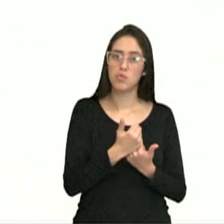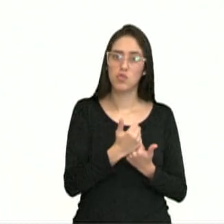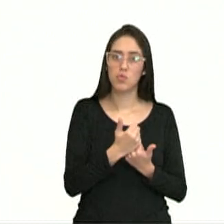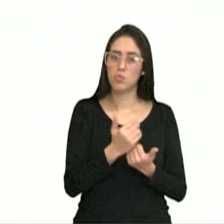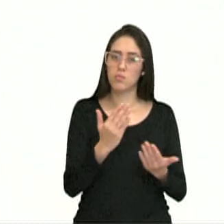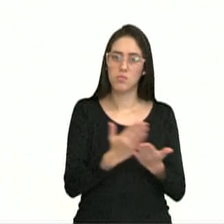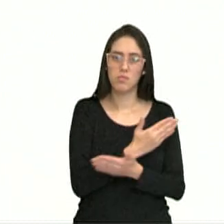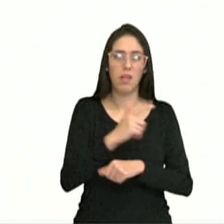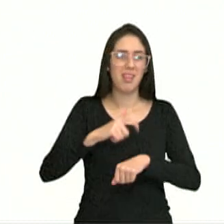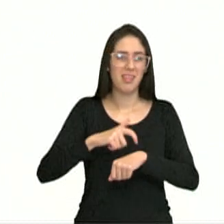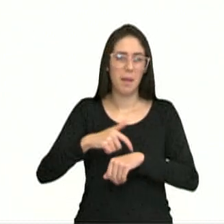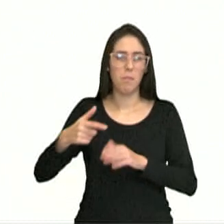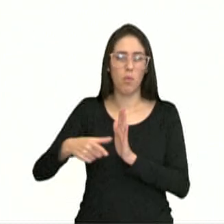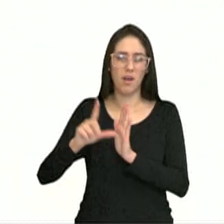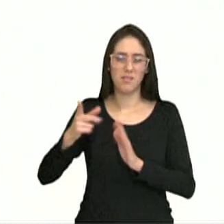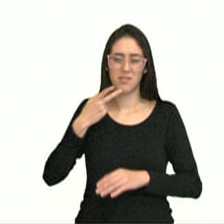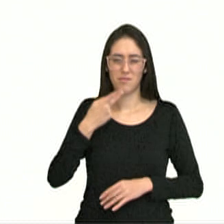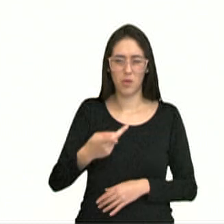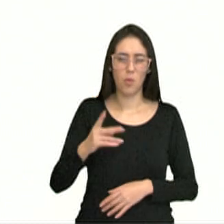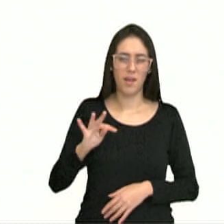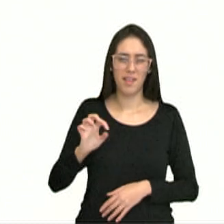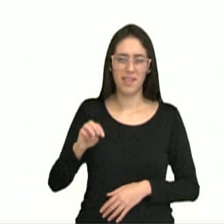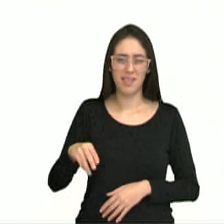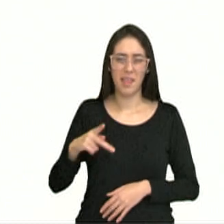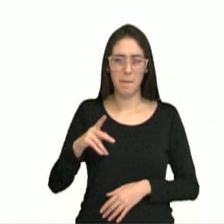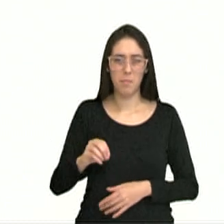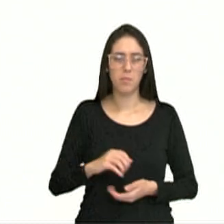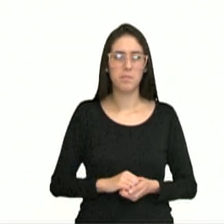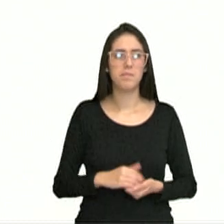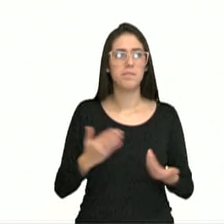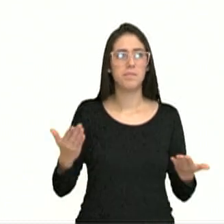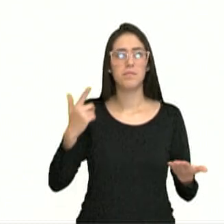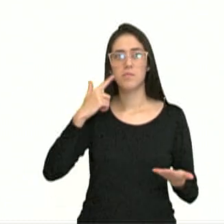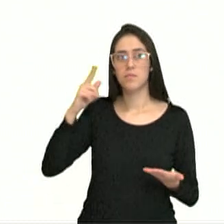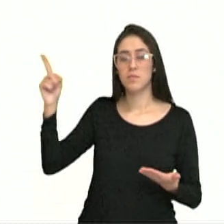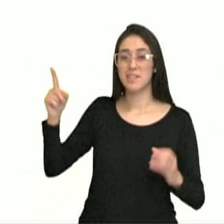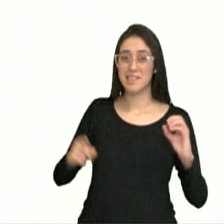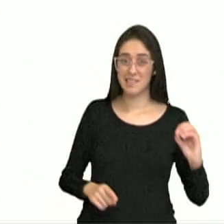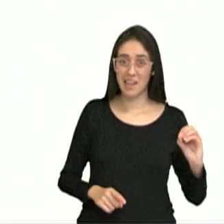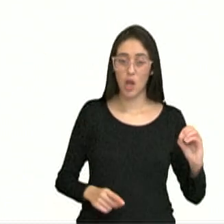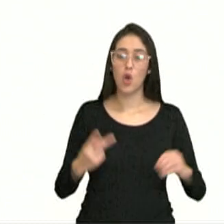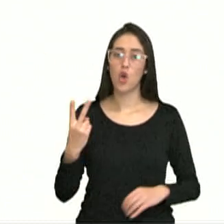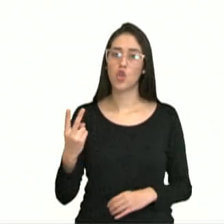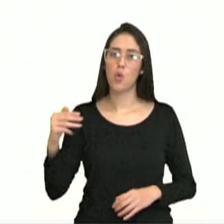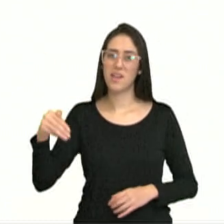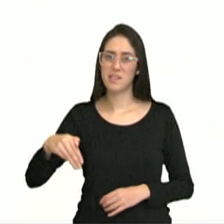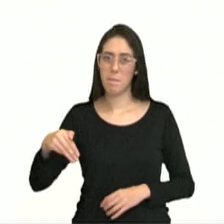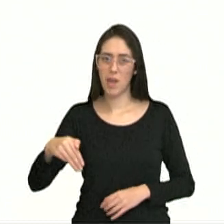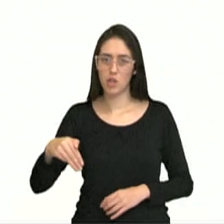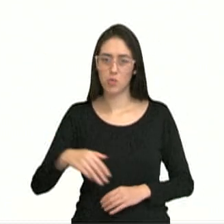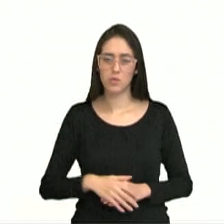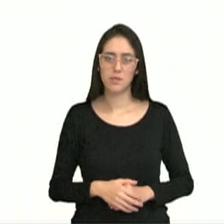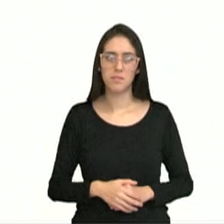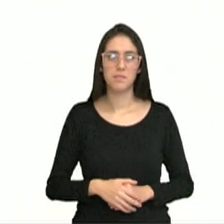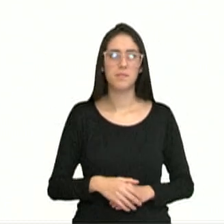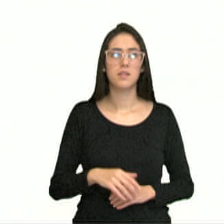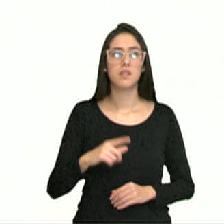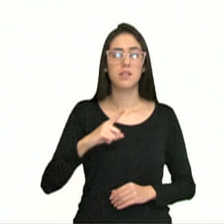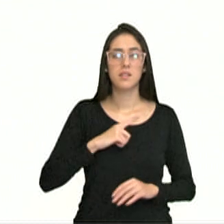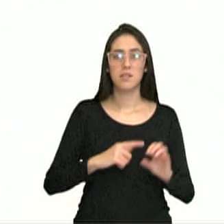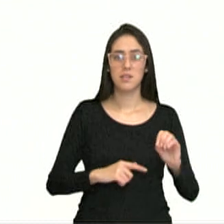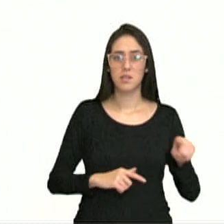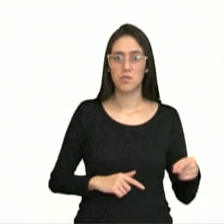tempos referidos. Então, para 0 eu vou ter 2 metros, para o tempo meio eu vou